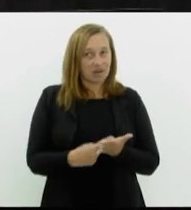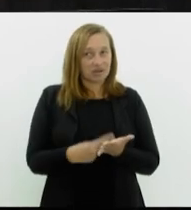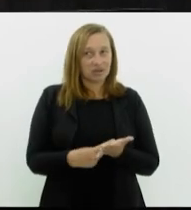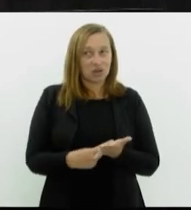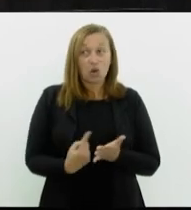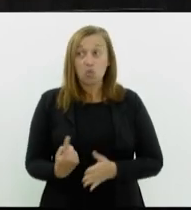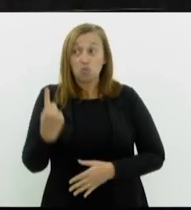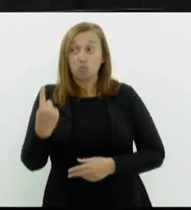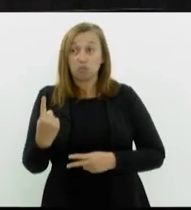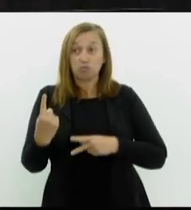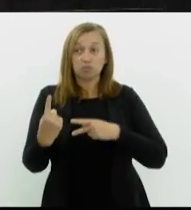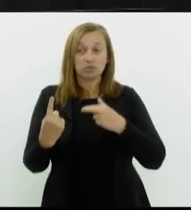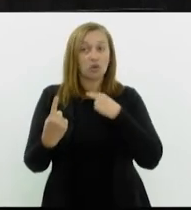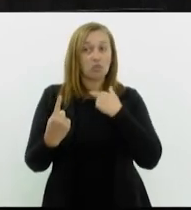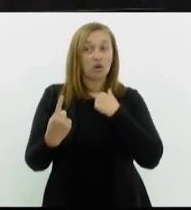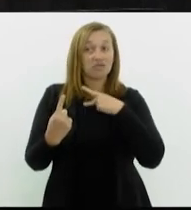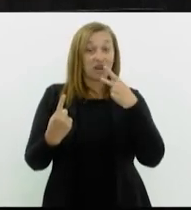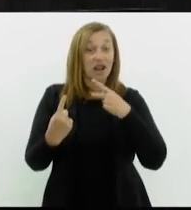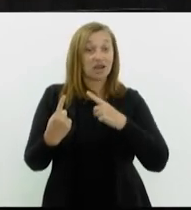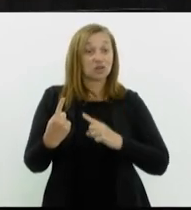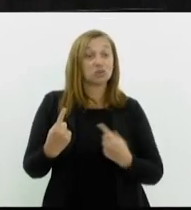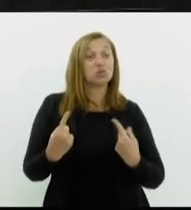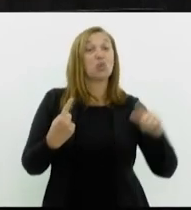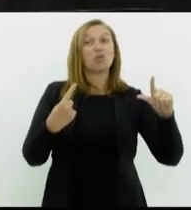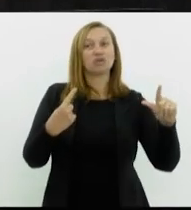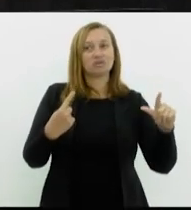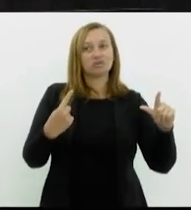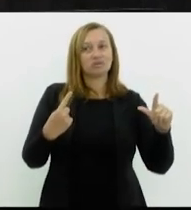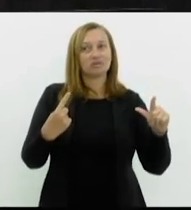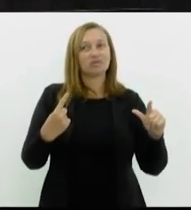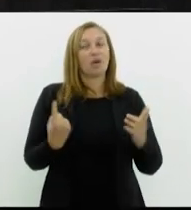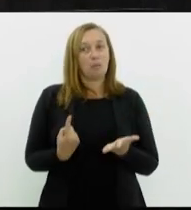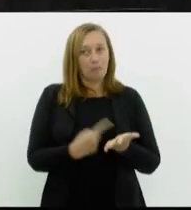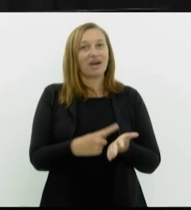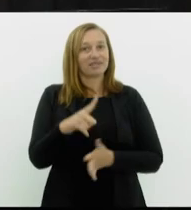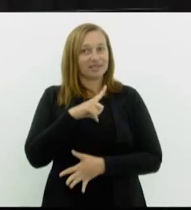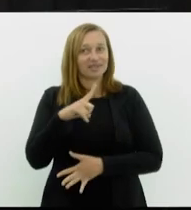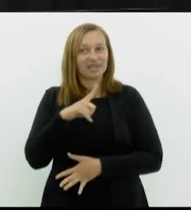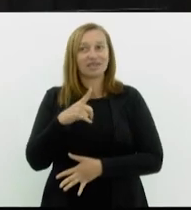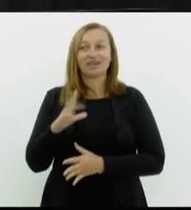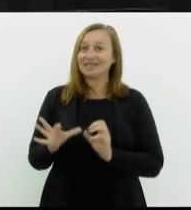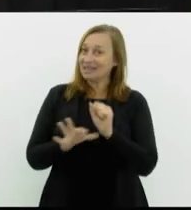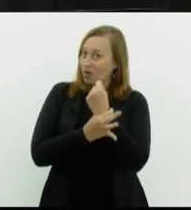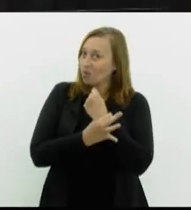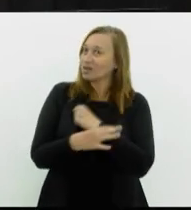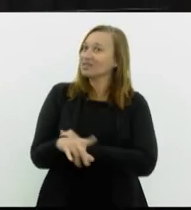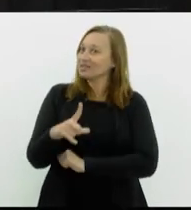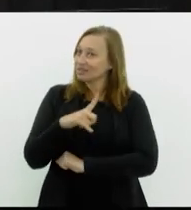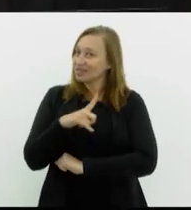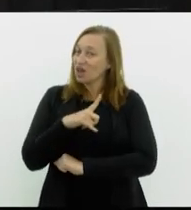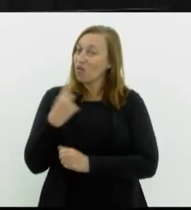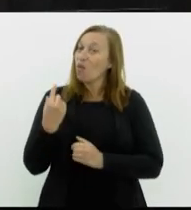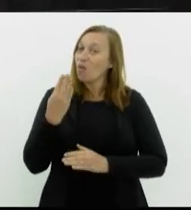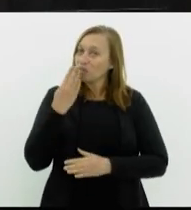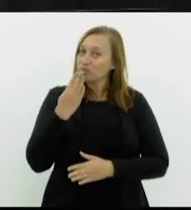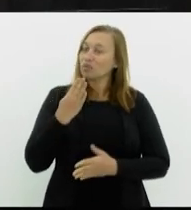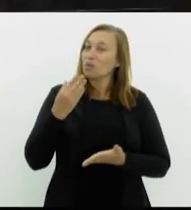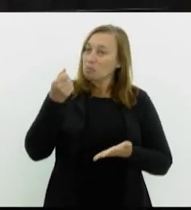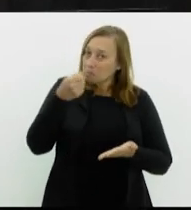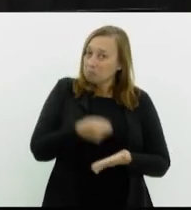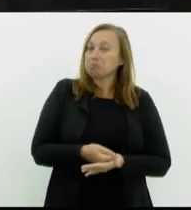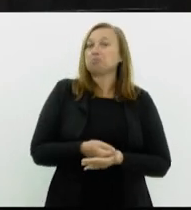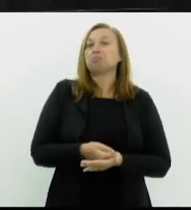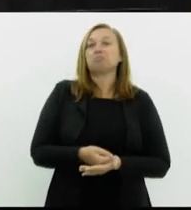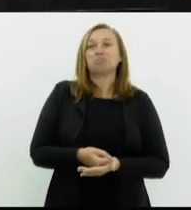pode dizer o que sabe do outro. E isso é um pacto que nós temos, e eu vou garantir, vou cumprir esse pacto para